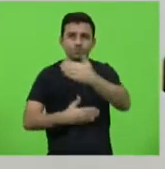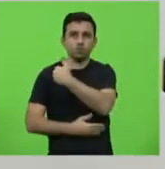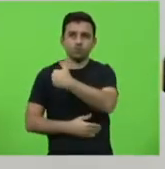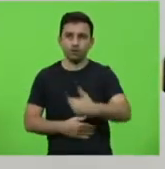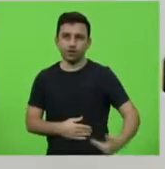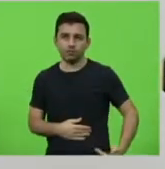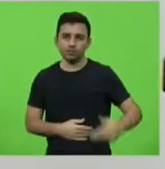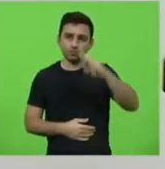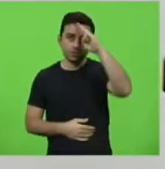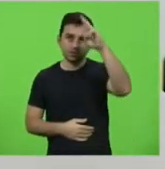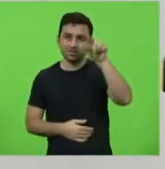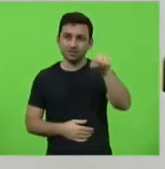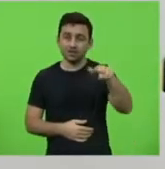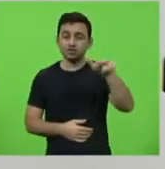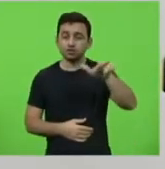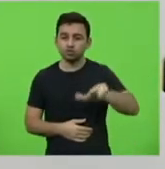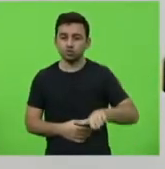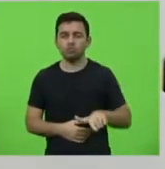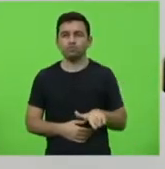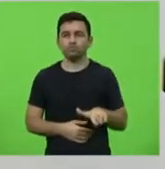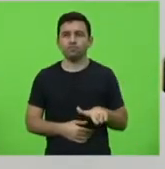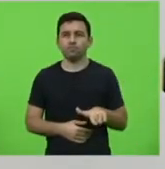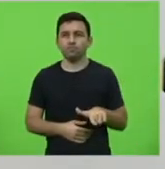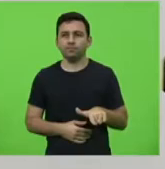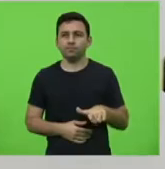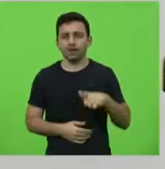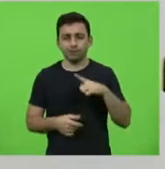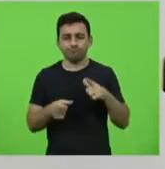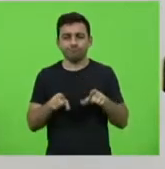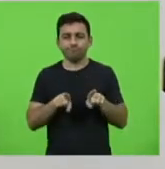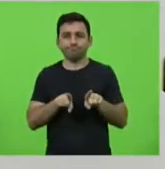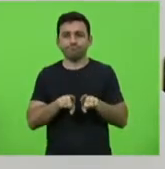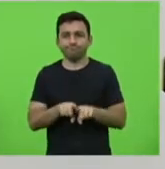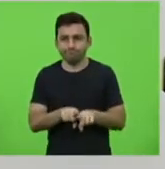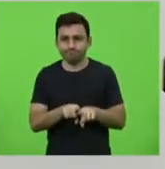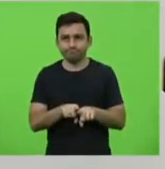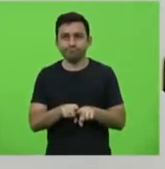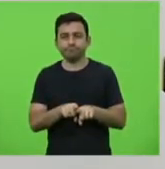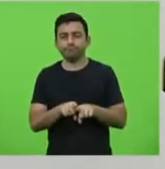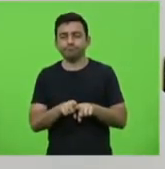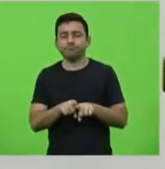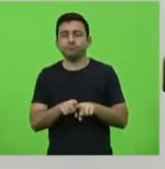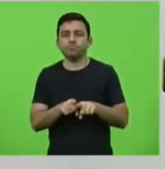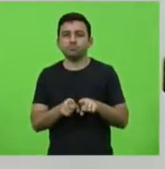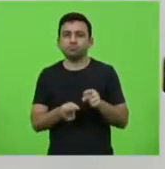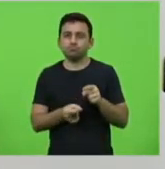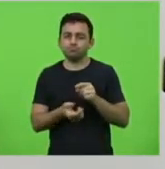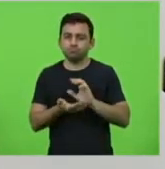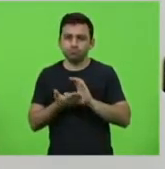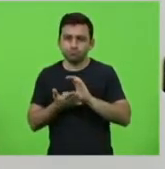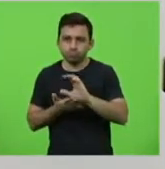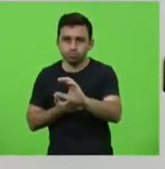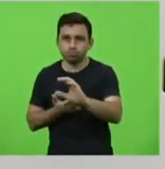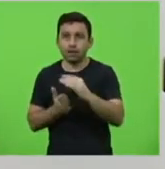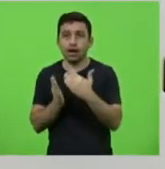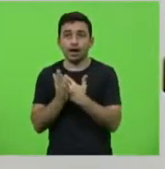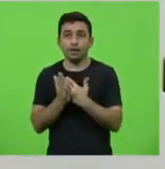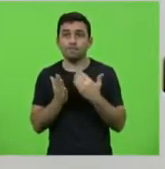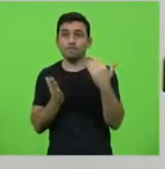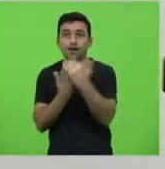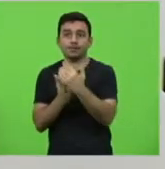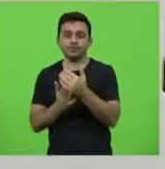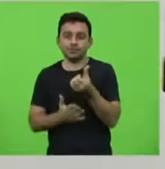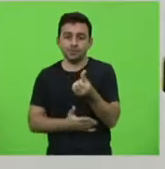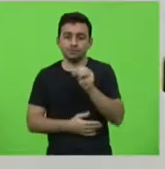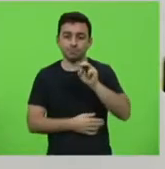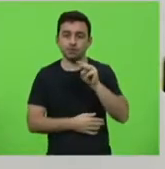por ter repetido o convênio de repasse para os bombeiros voluntários, dobrando o valor, 6 milhões